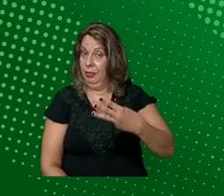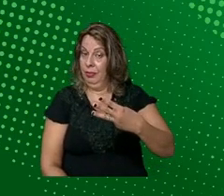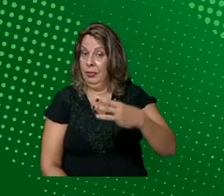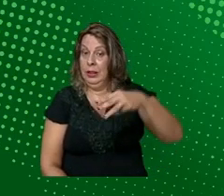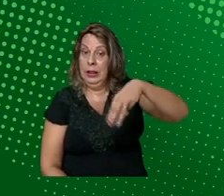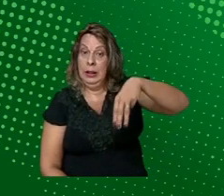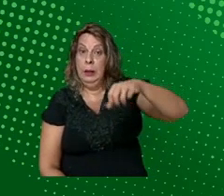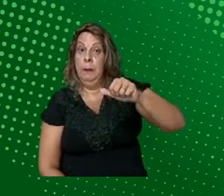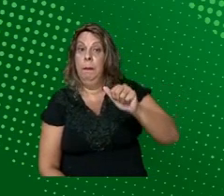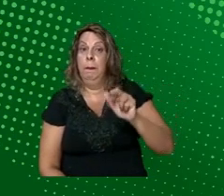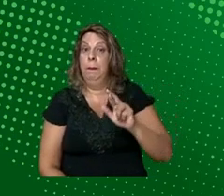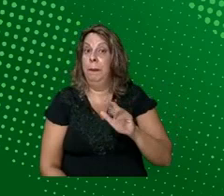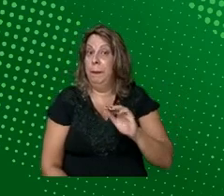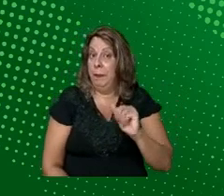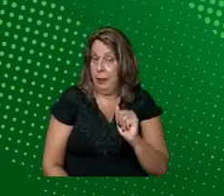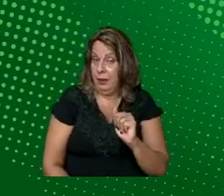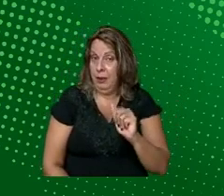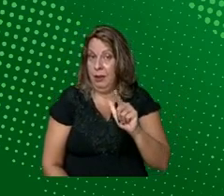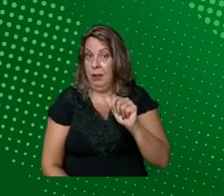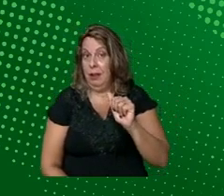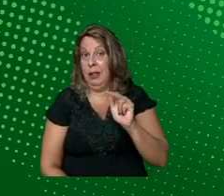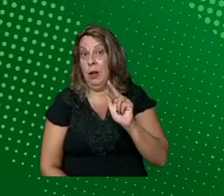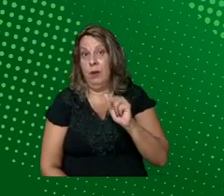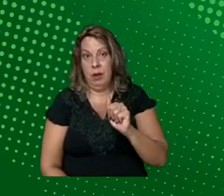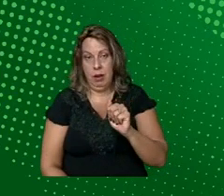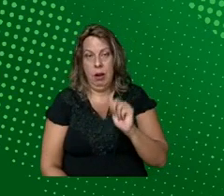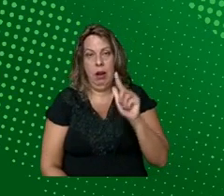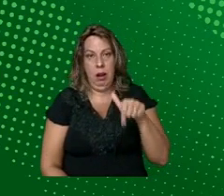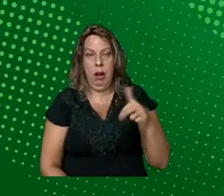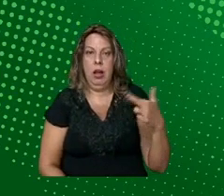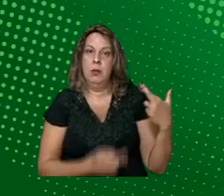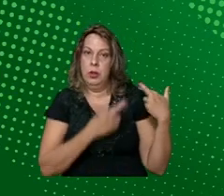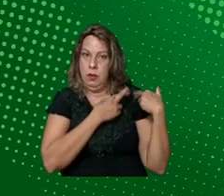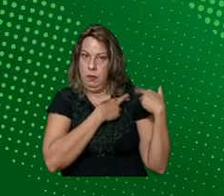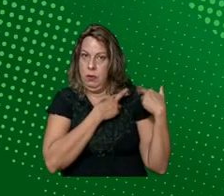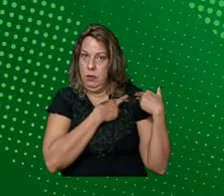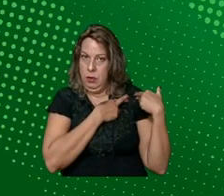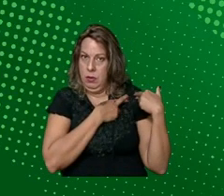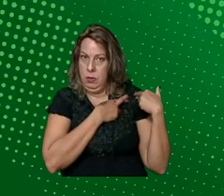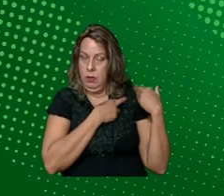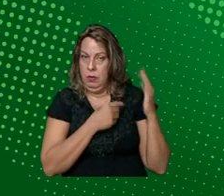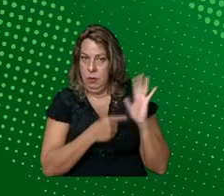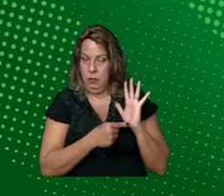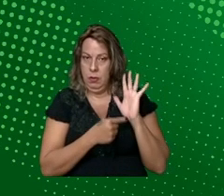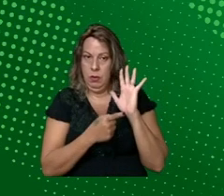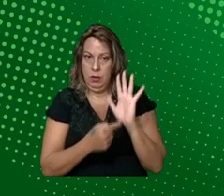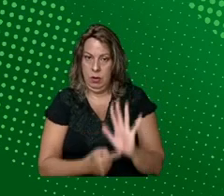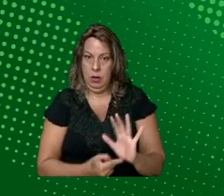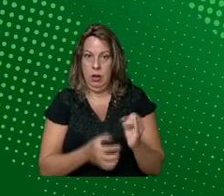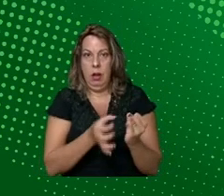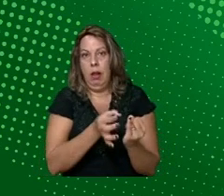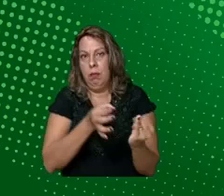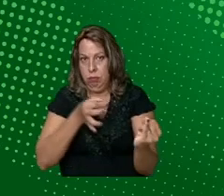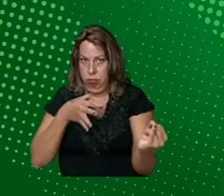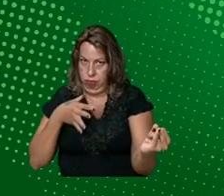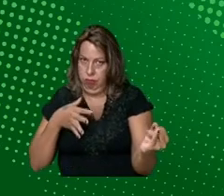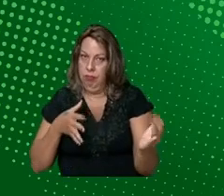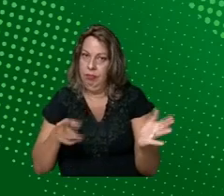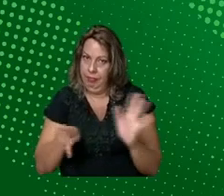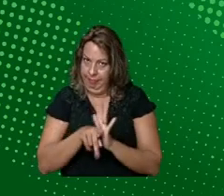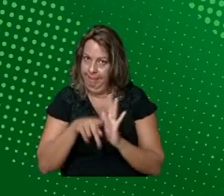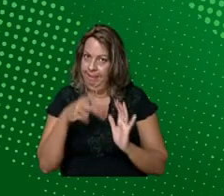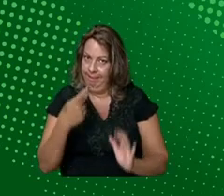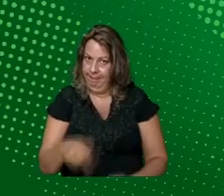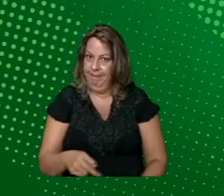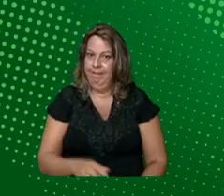032313, Maria Laura. Olha só, é menor, vai ser representada aí pelo responsável. Itapuranga. Pois é, a